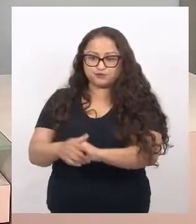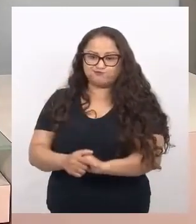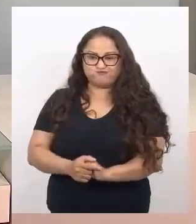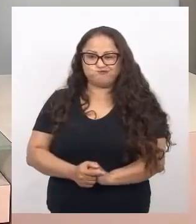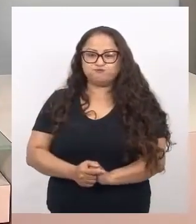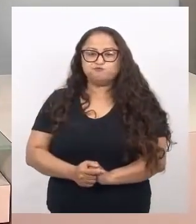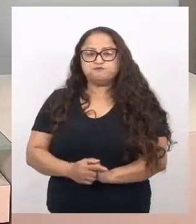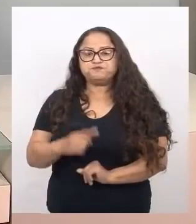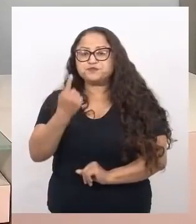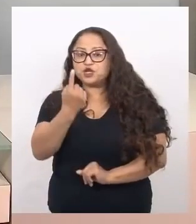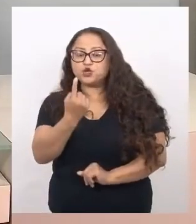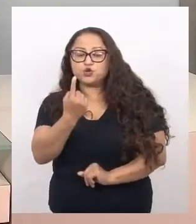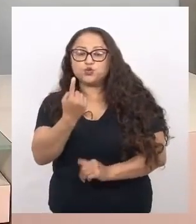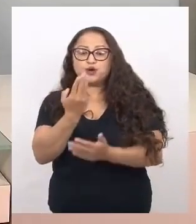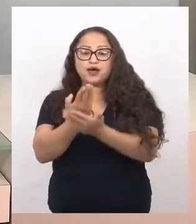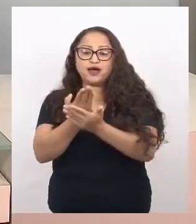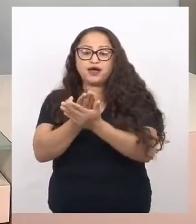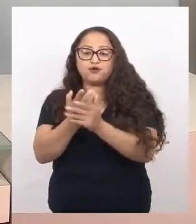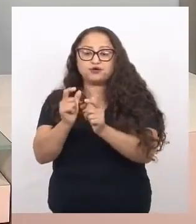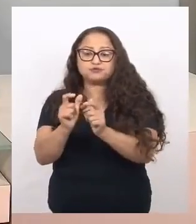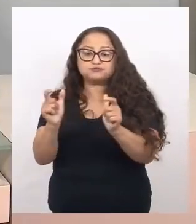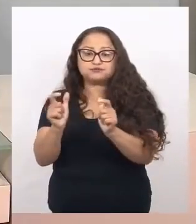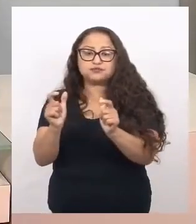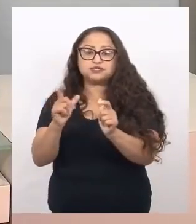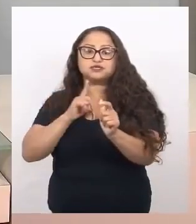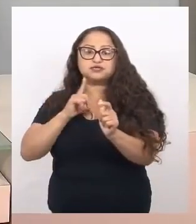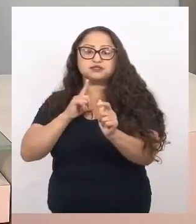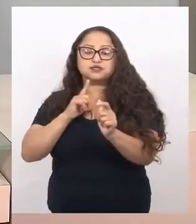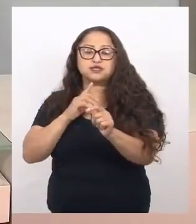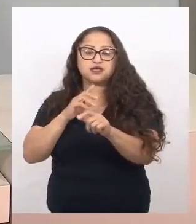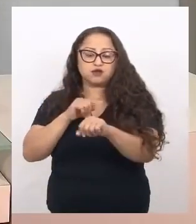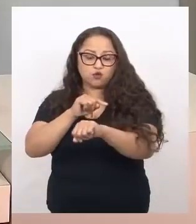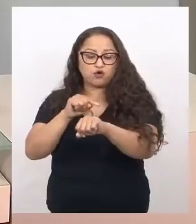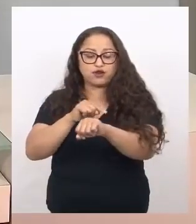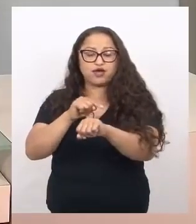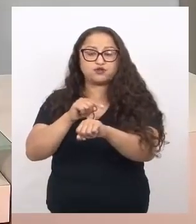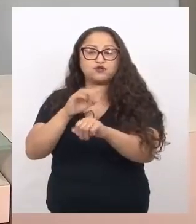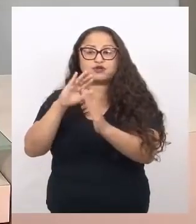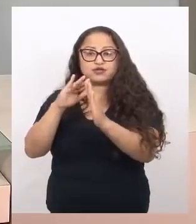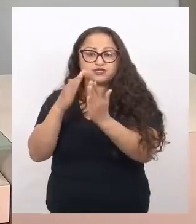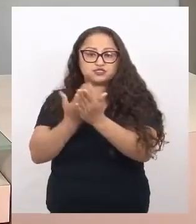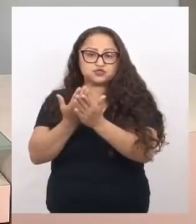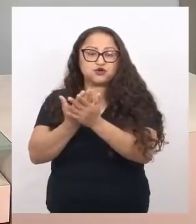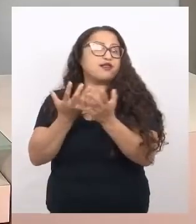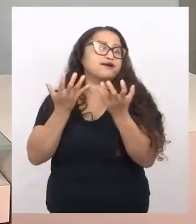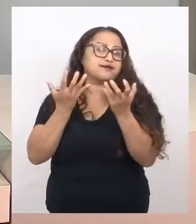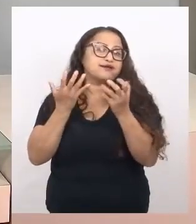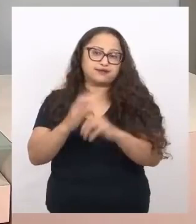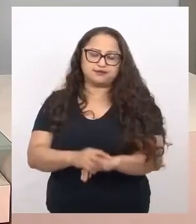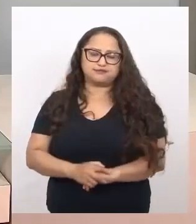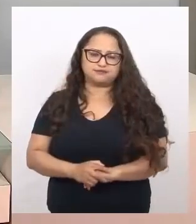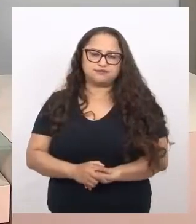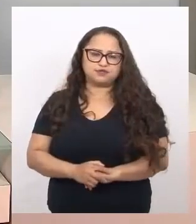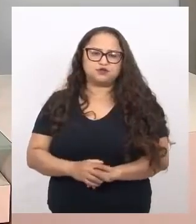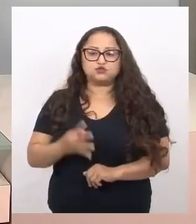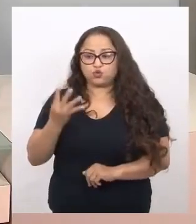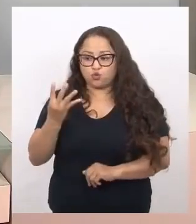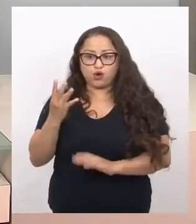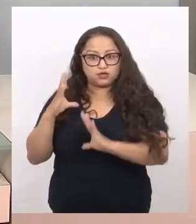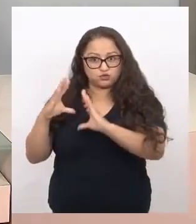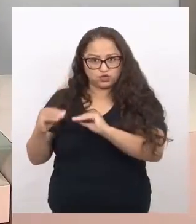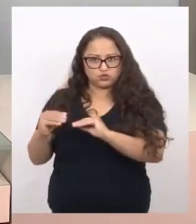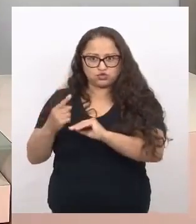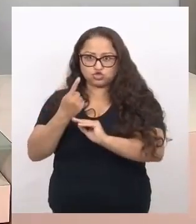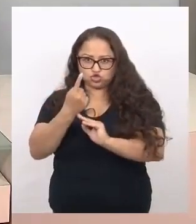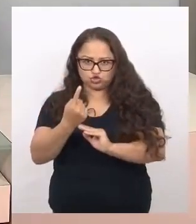e uma aula da expansão, que vai acontecer no horário que a escola definiu, tá? Então eu tenho 4 no turno e uma na